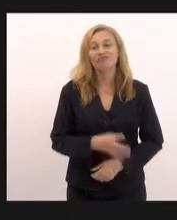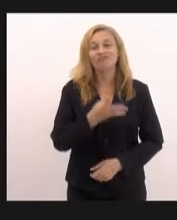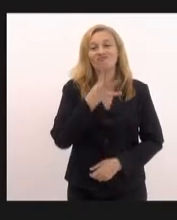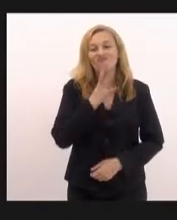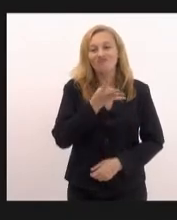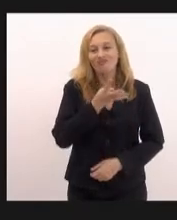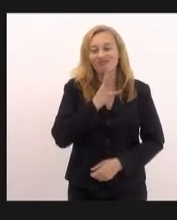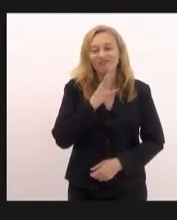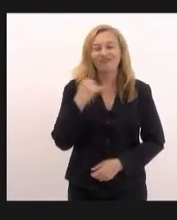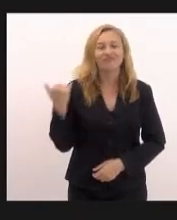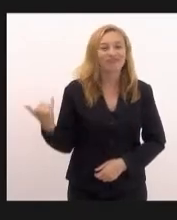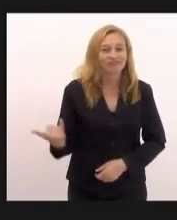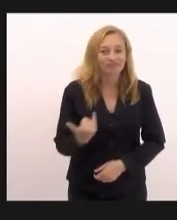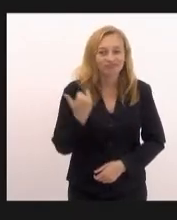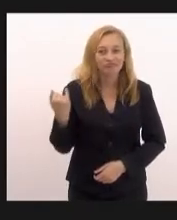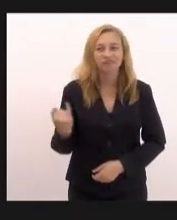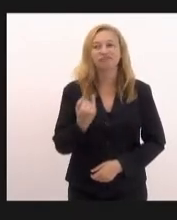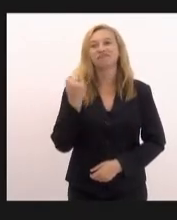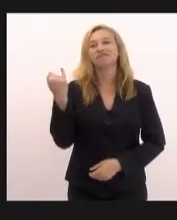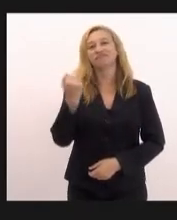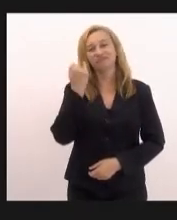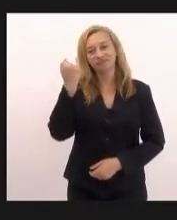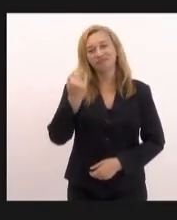reconhecer a importância